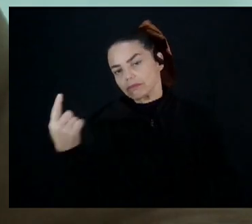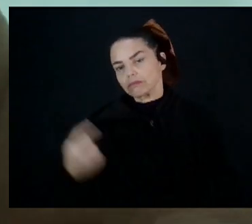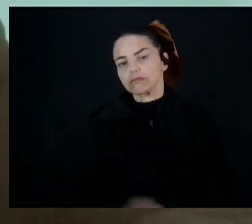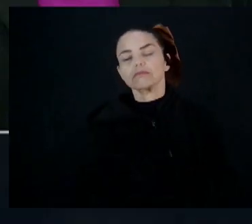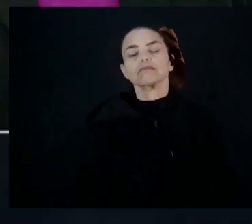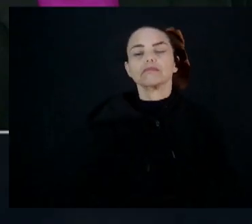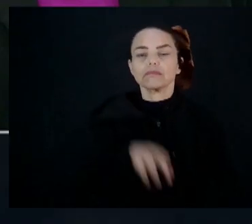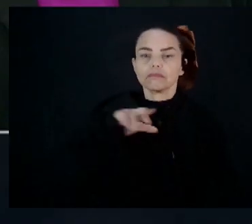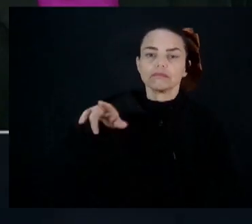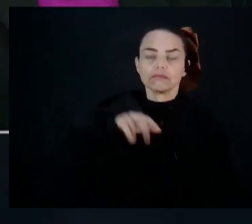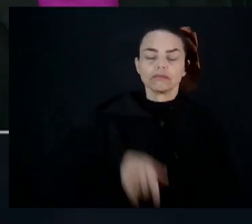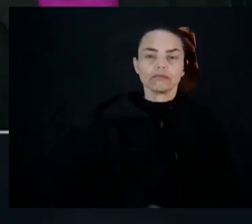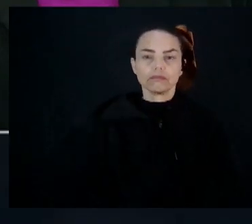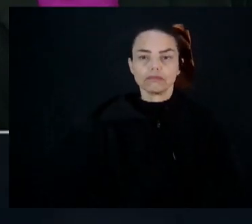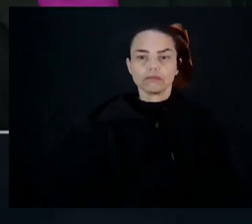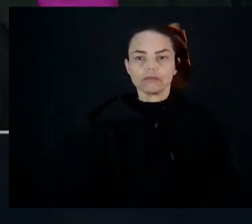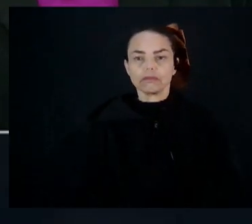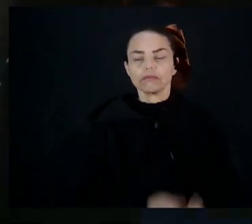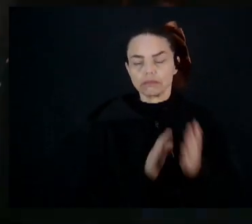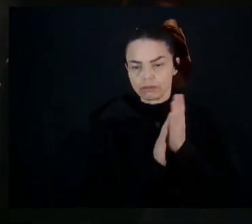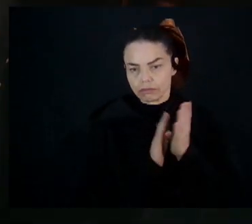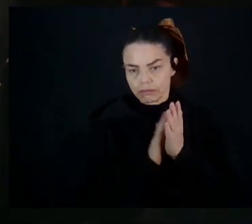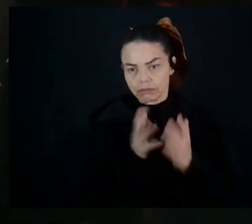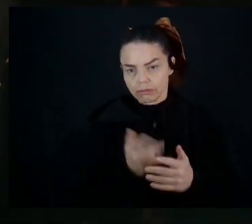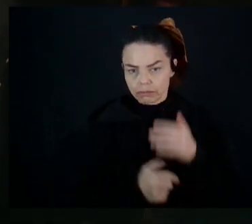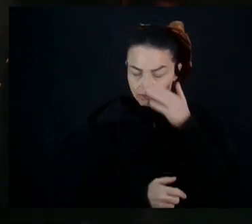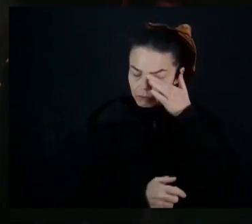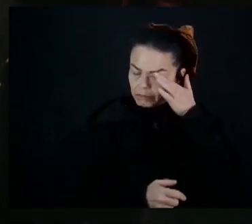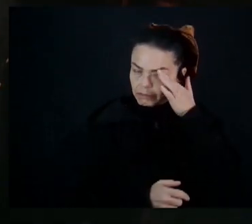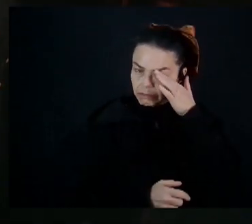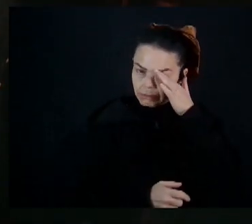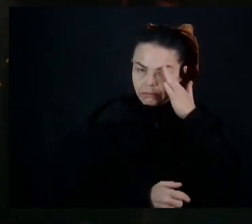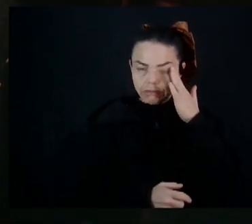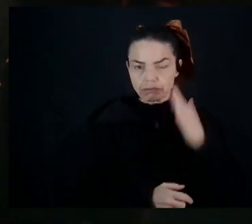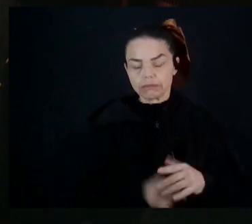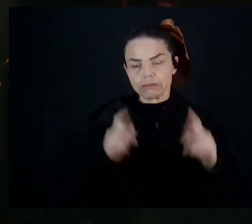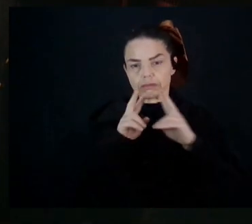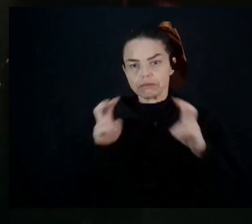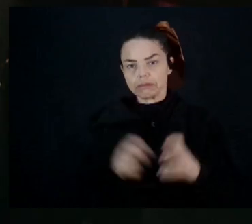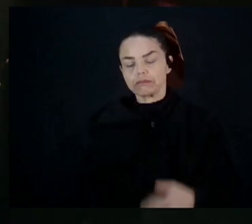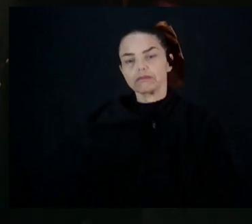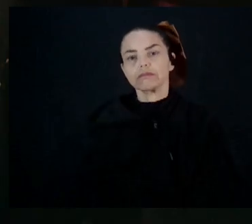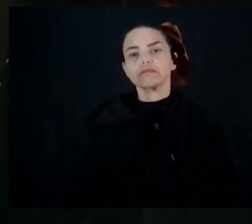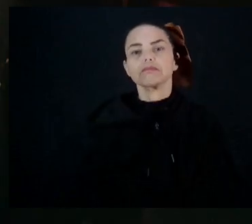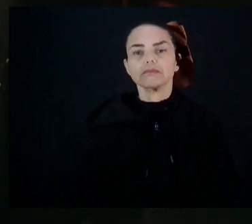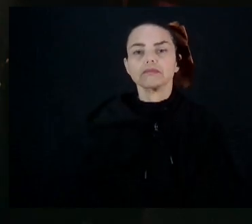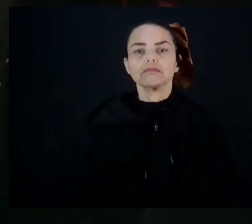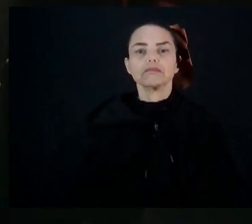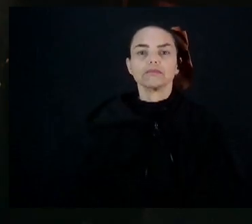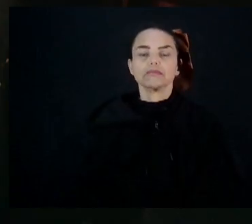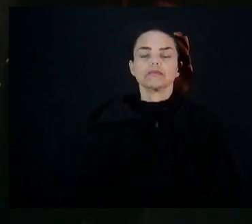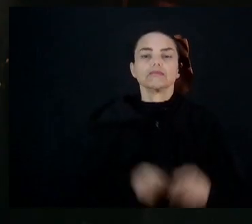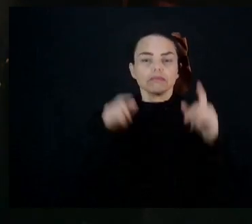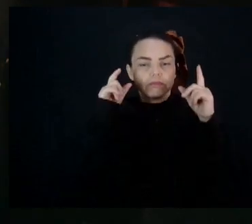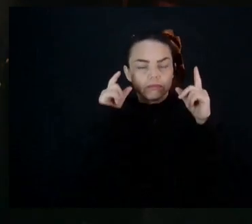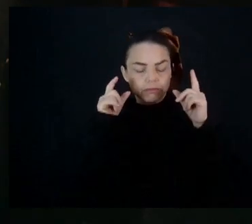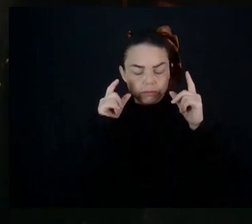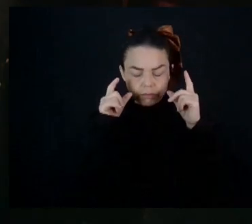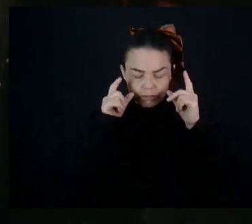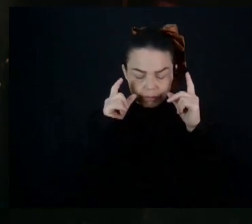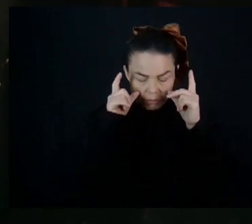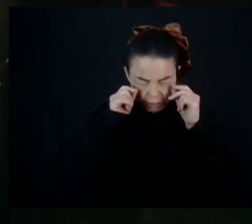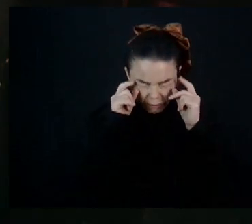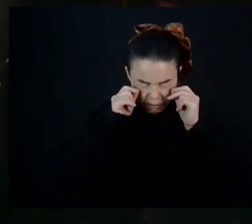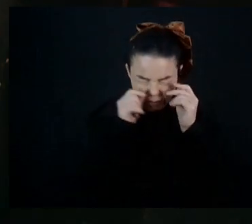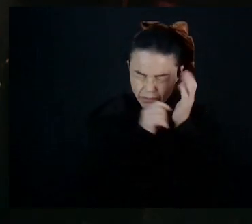diferença. Excelente, doutor. Nossa, gente, falamos aí sobre o nosso tempo e o nosso sono, tempo cada vez escasso e